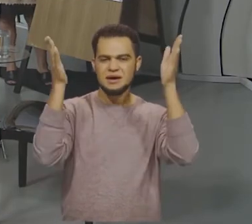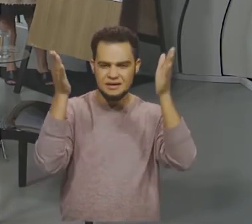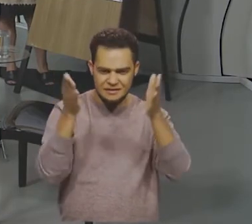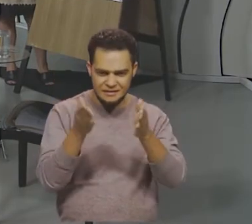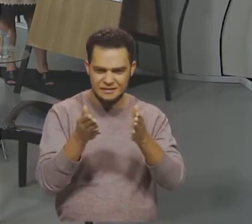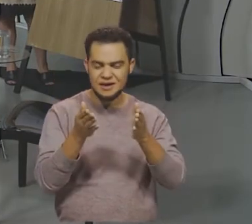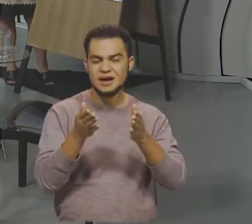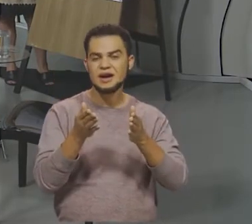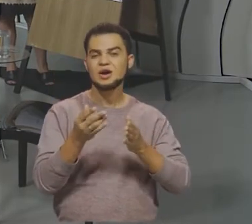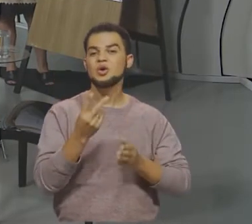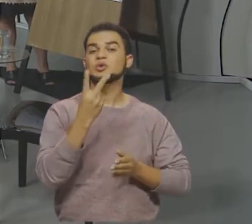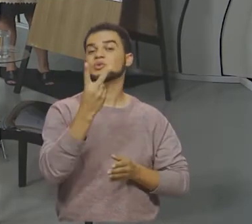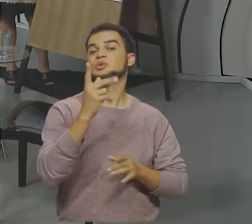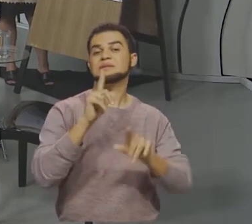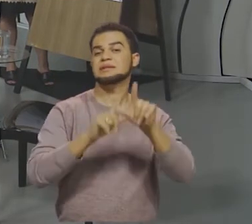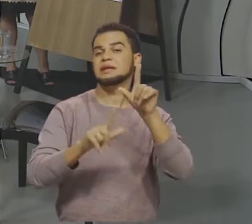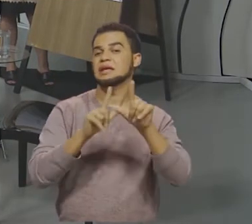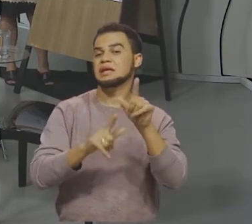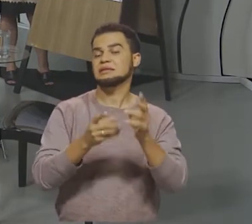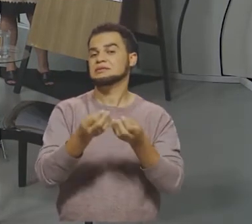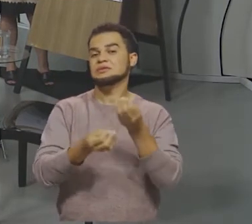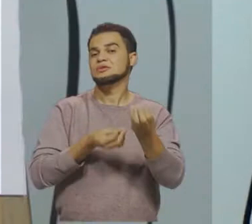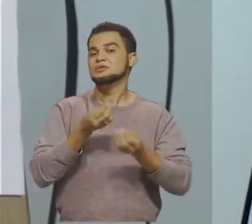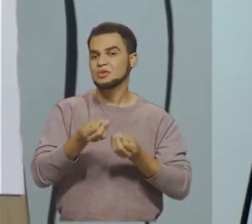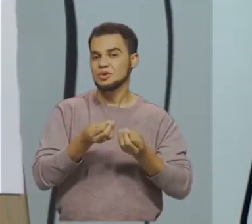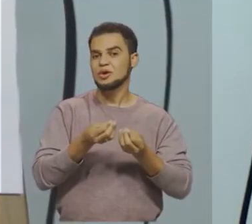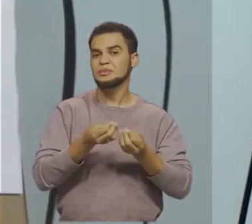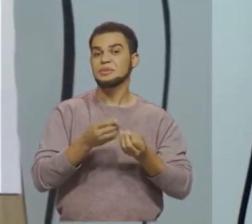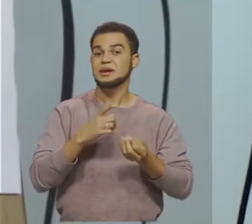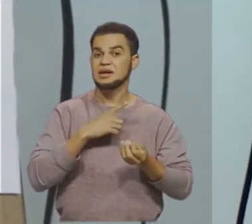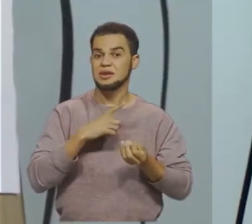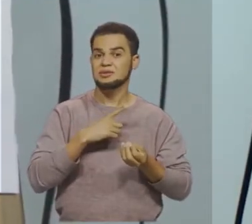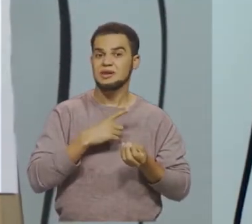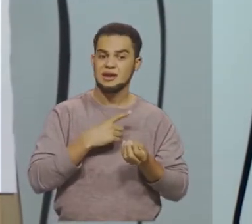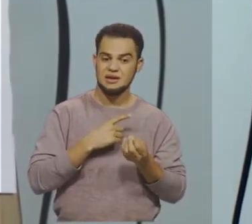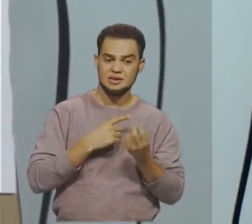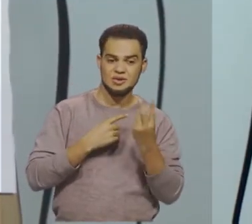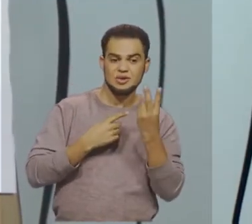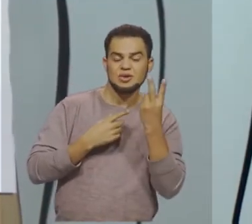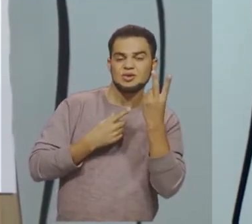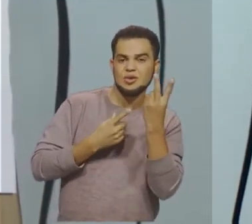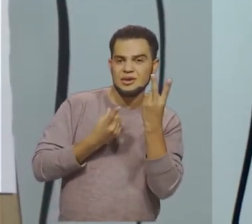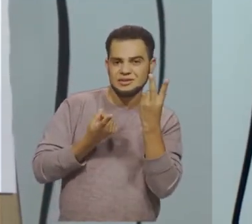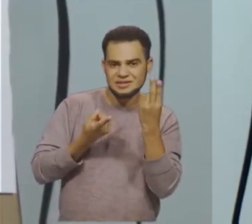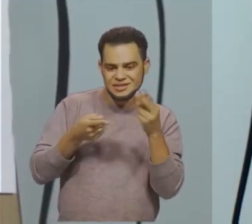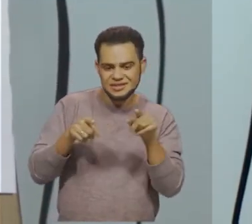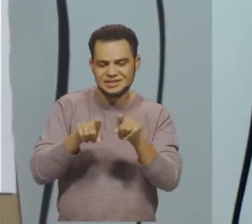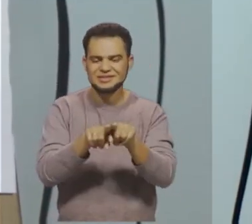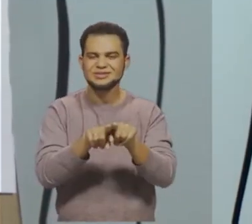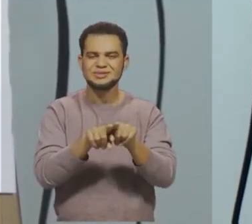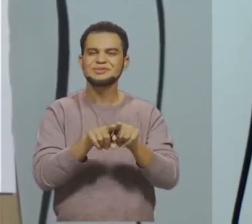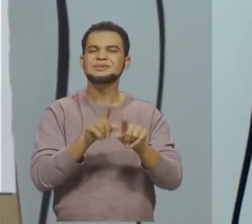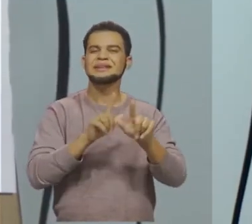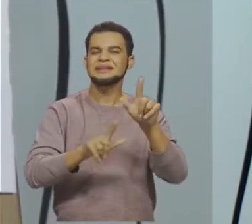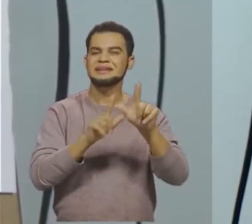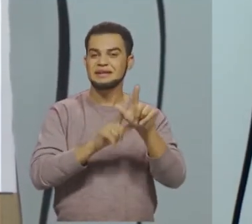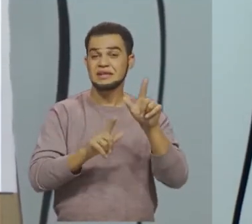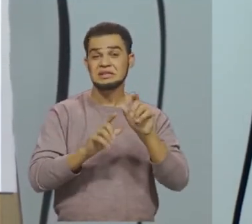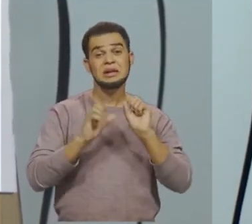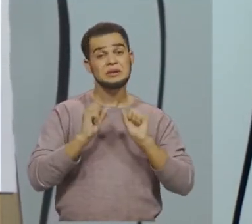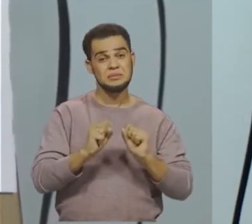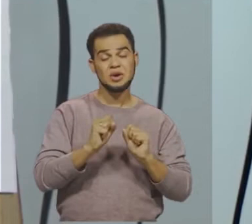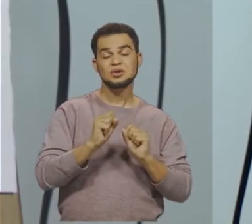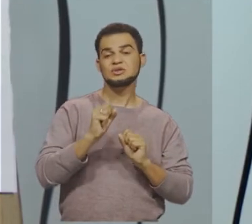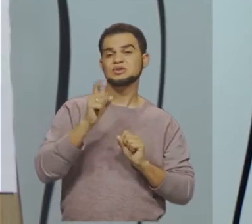duas incógnitas e aí eu tenho um par ordenado. Esse par ordenado pode ser o x positivo e o